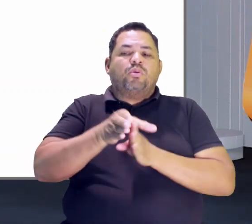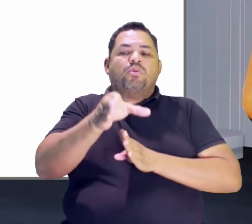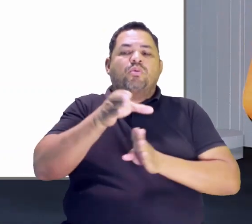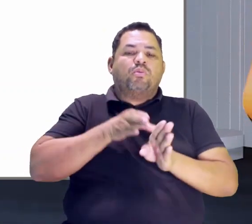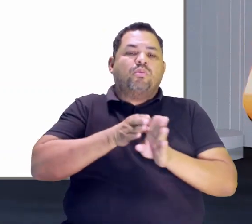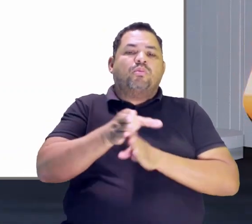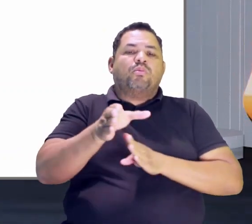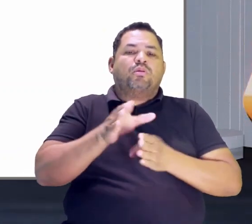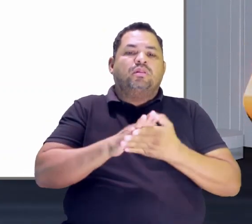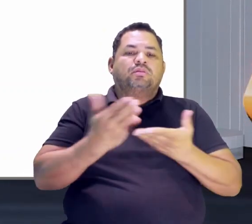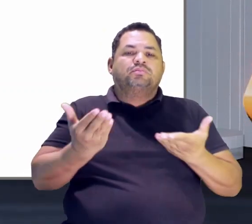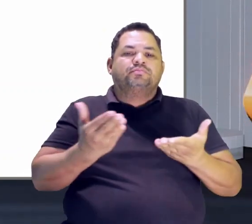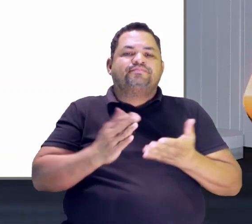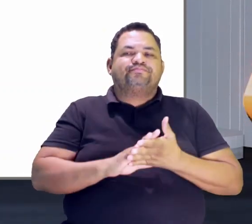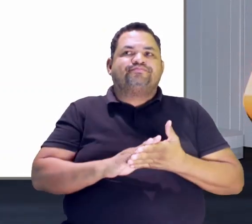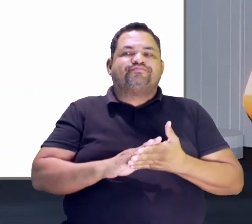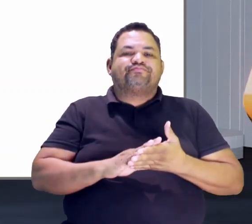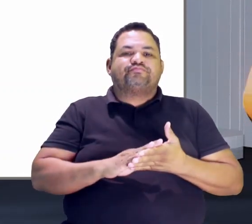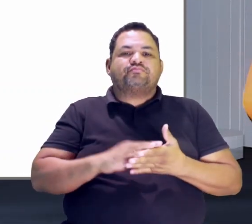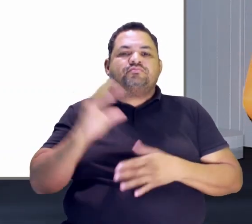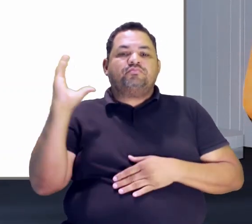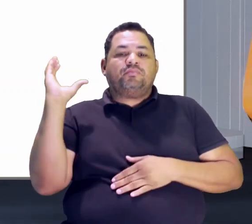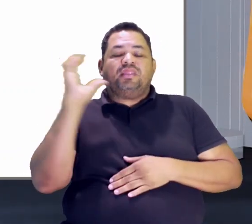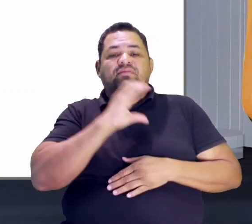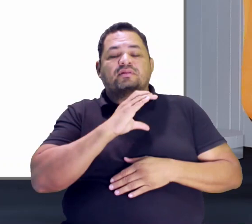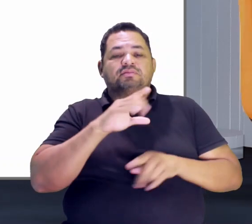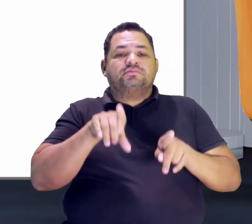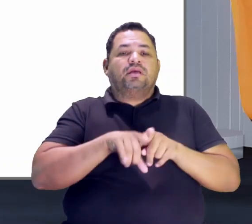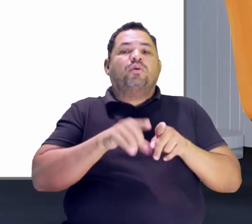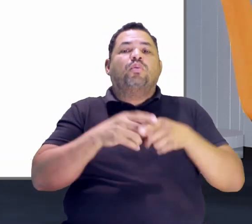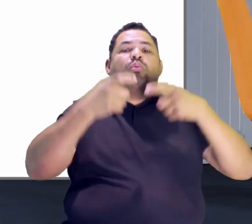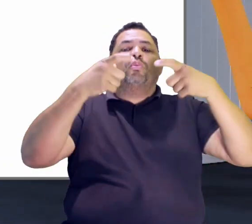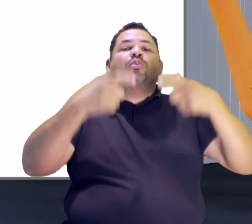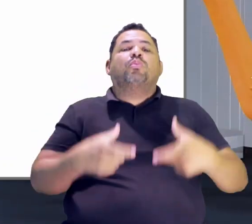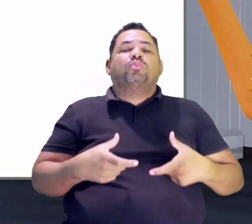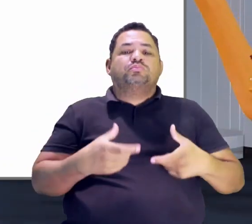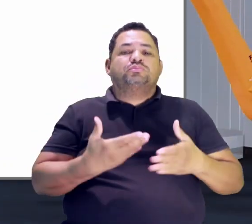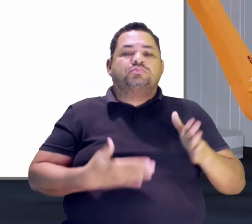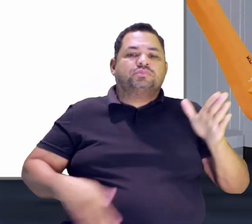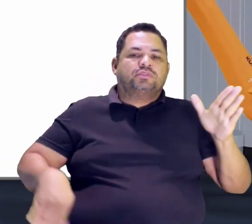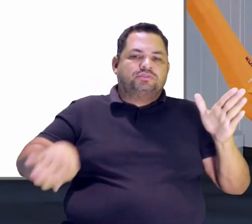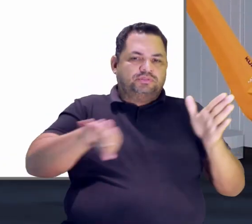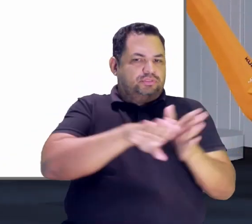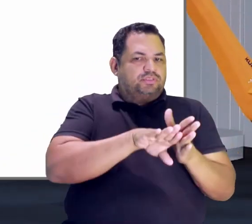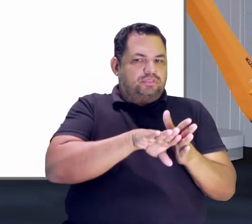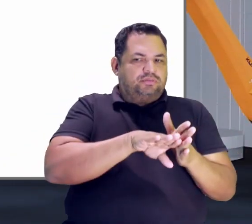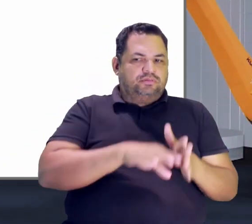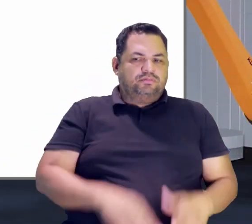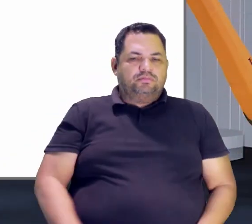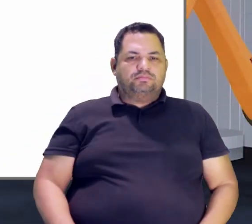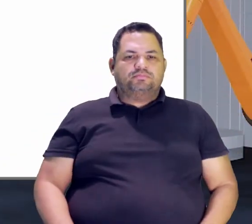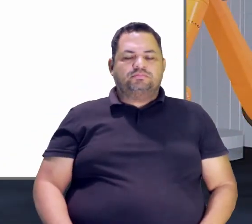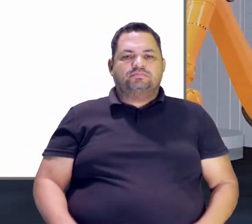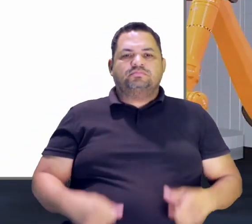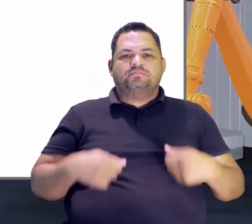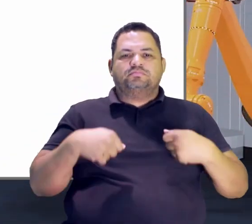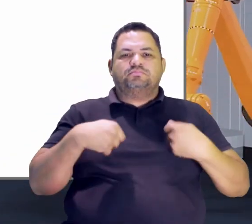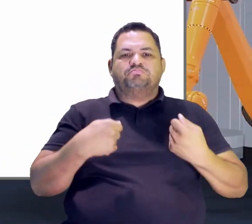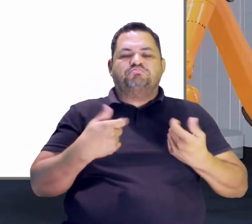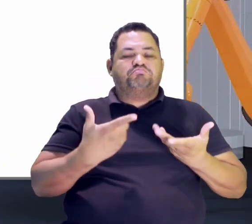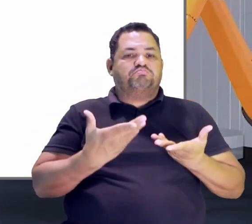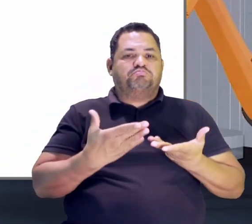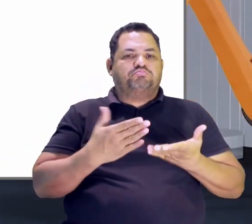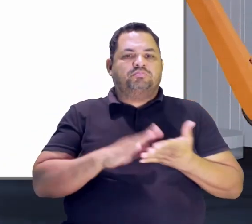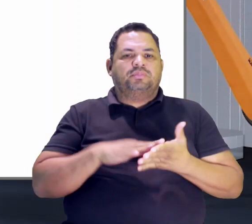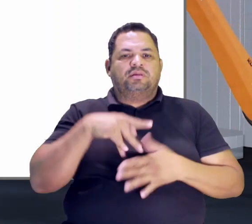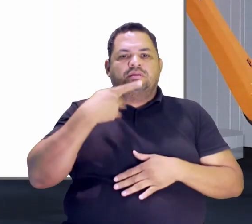você, além da velocidade, para onde está indo, para me ter uma ideia, certo? Eu posso até dizer o tempo, mas não